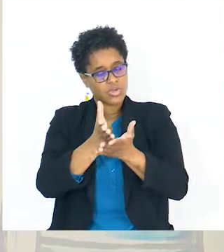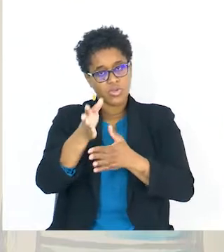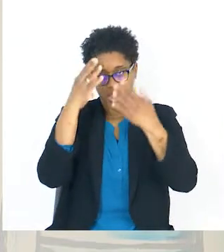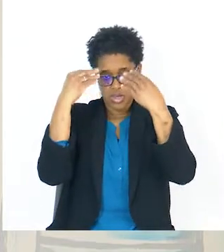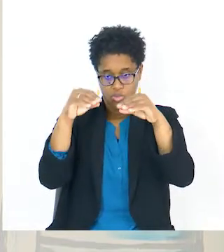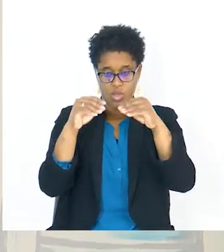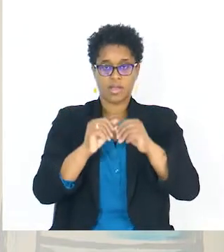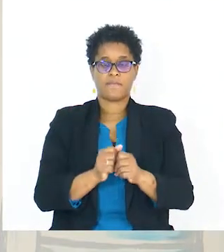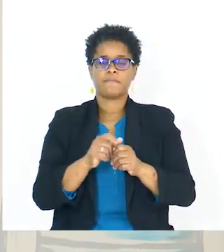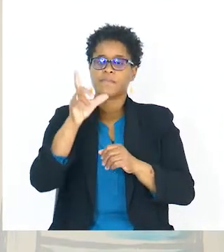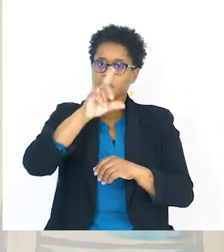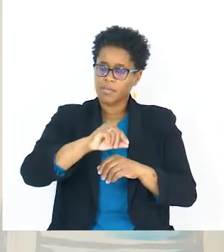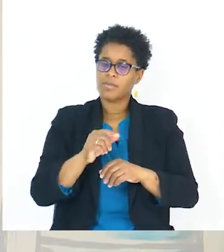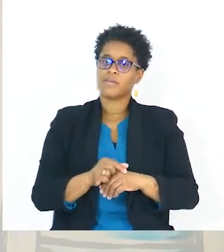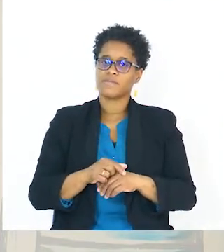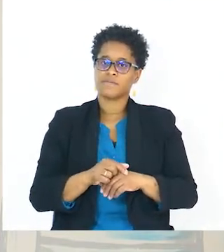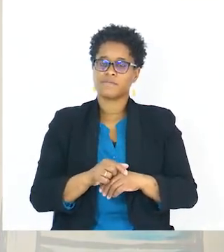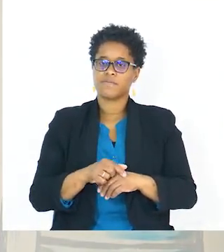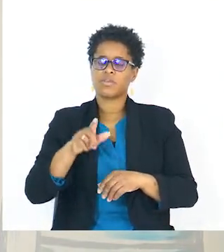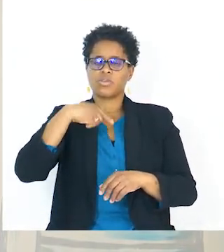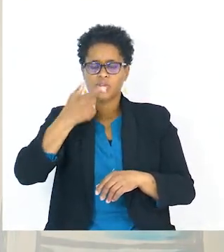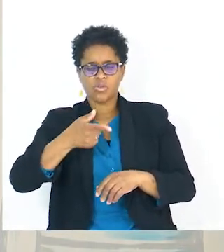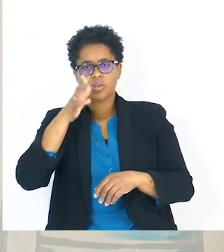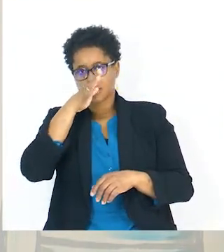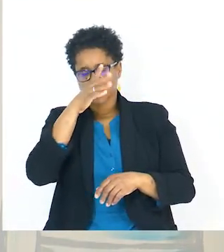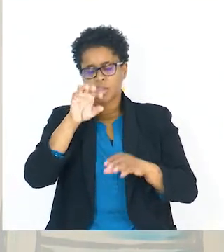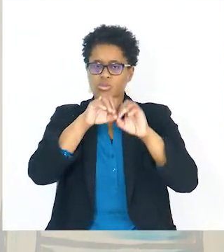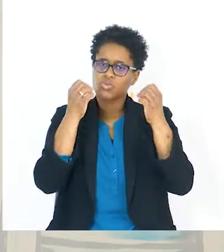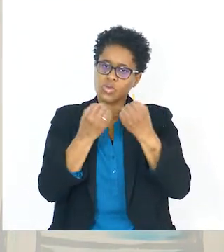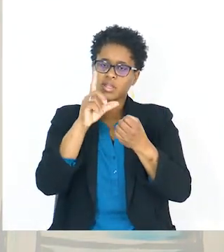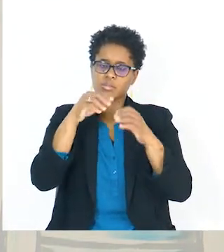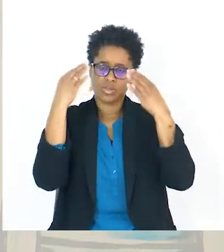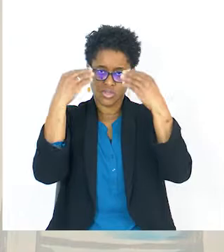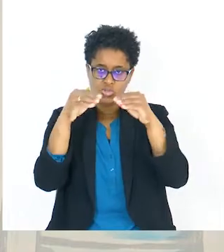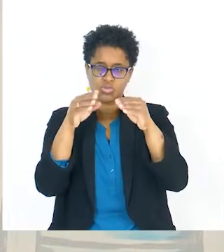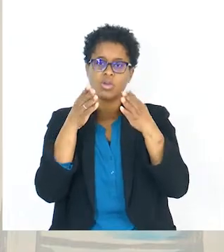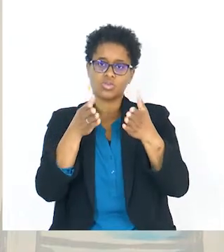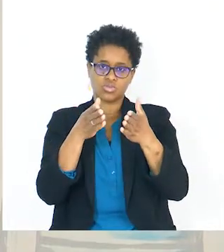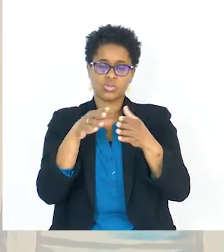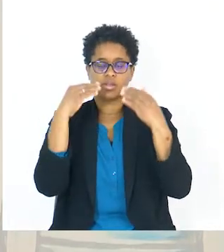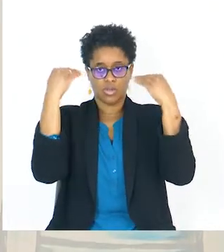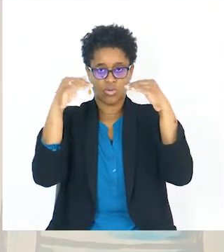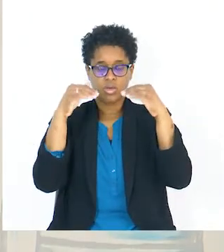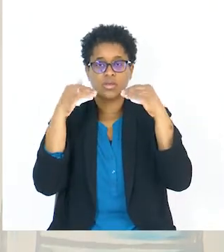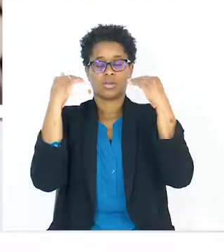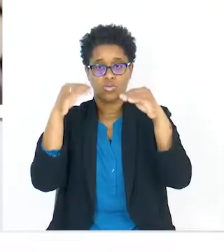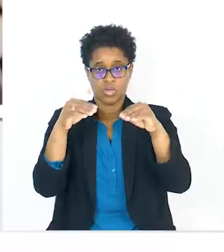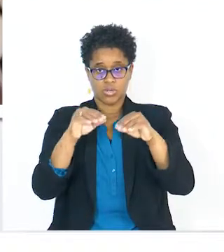continuamos a educar. Também vamos ver outras atividades que também na sociedade ajudam-nos na educação.